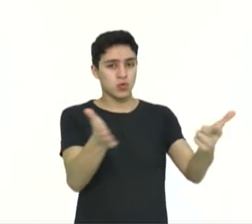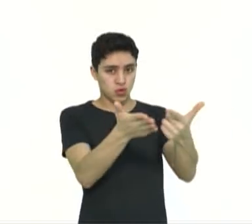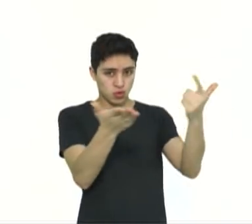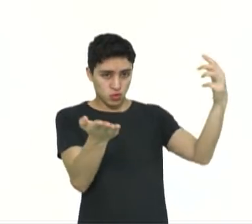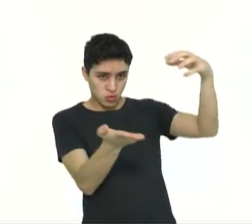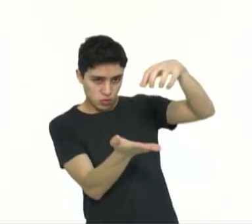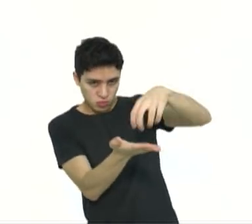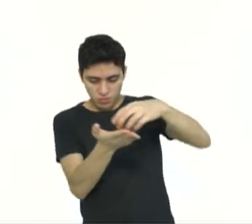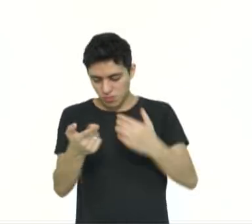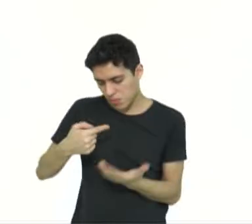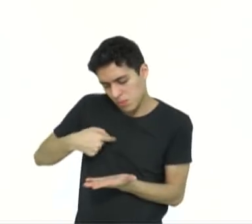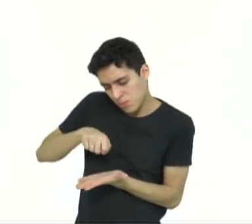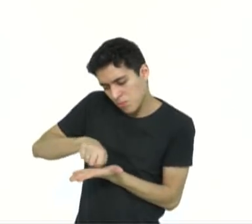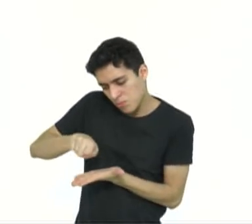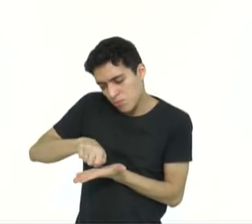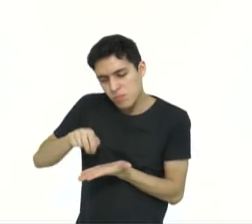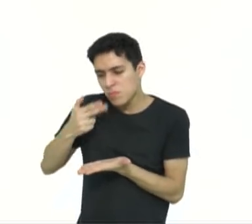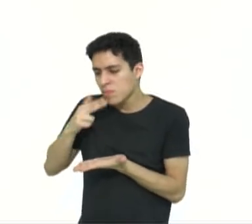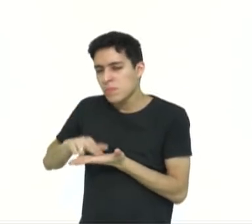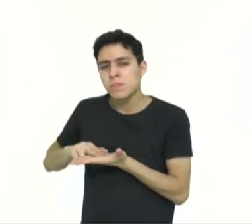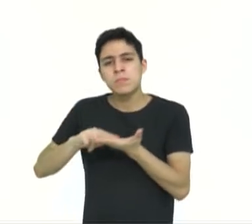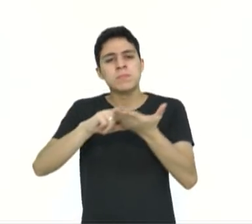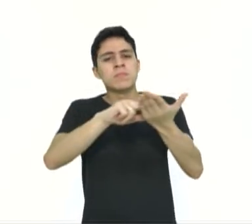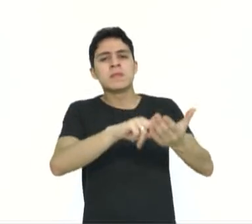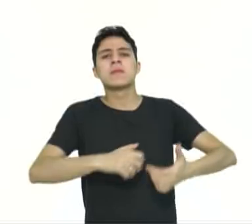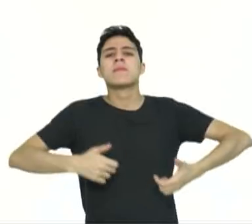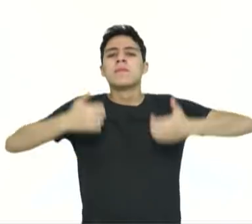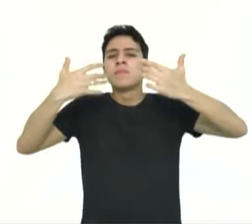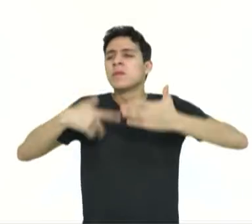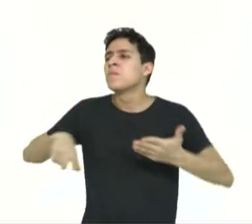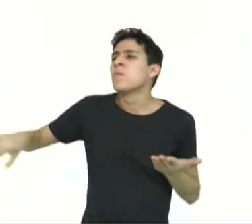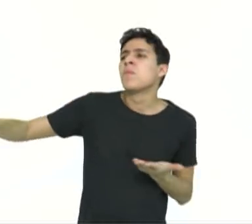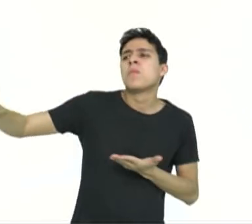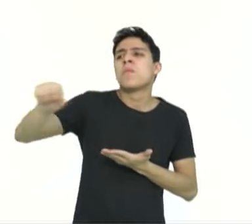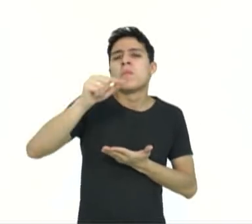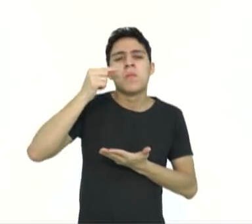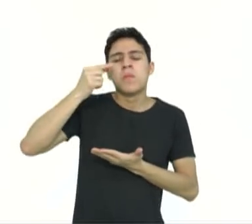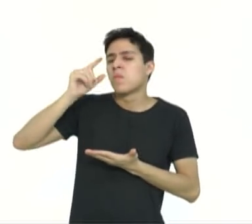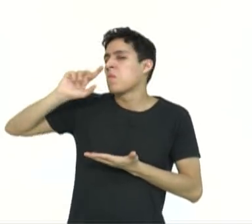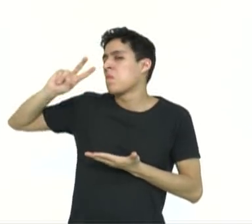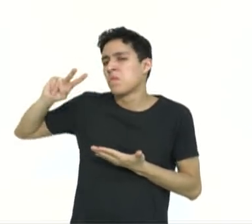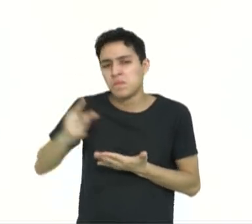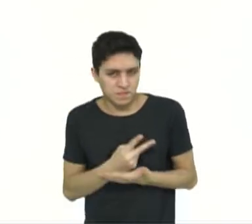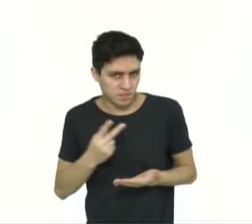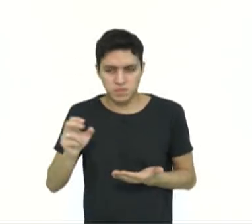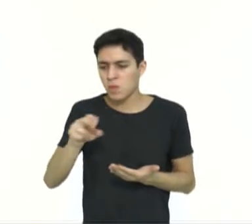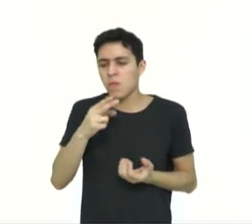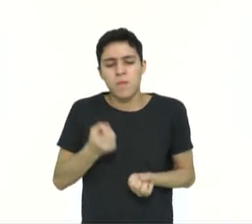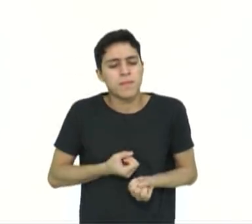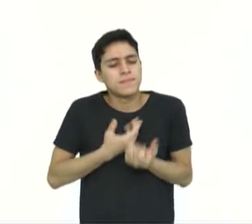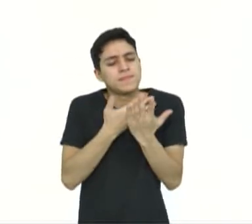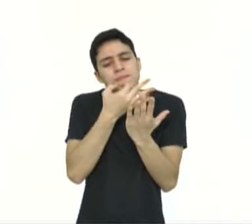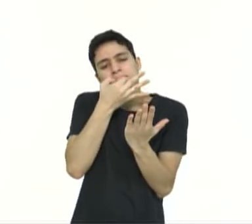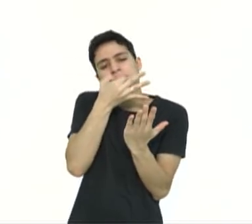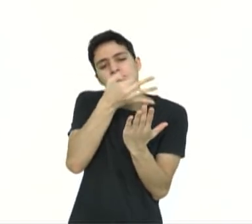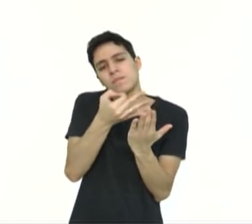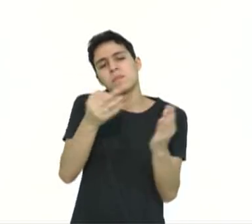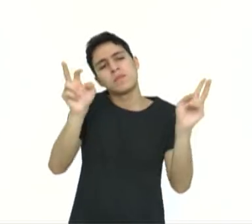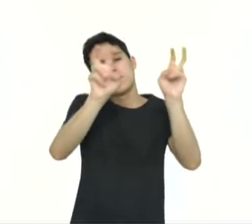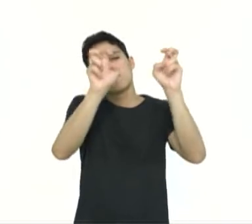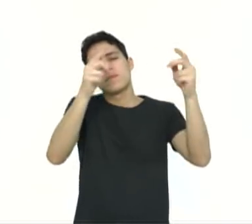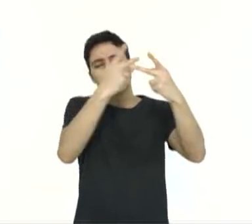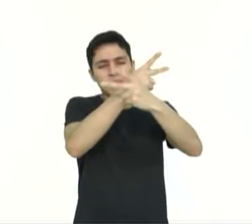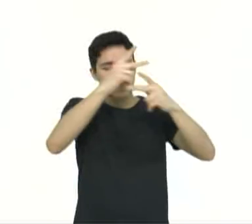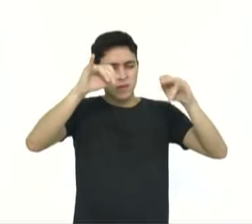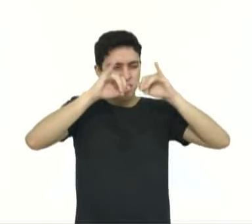jornal ou uma revista para relatar algum fato ou para expressar sua opinião sobre alguma